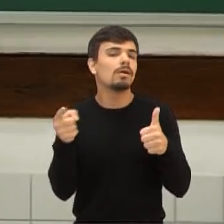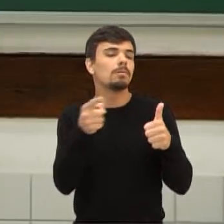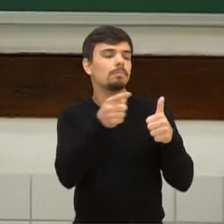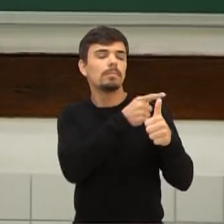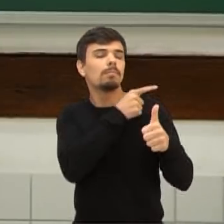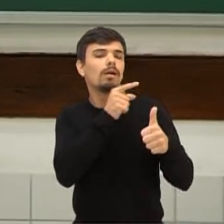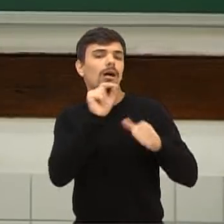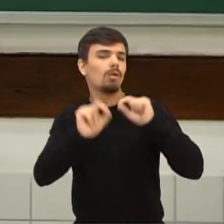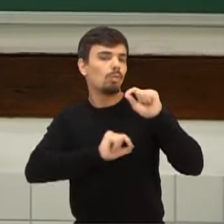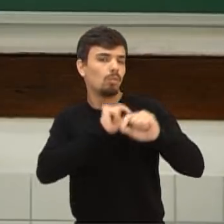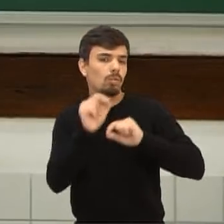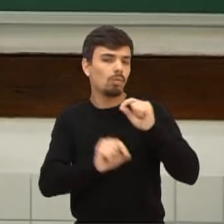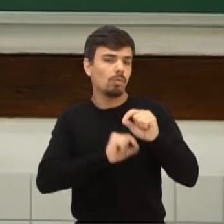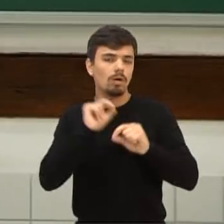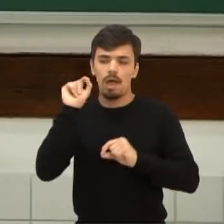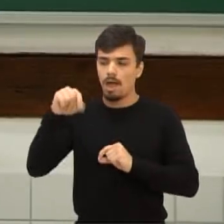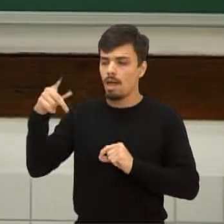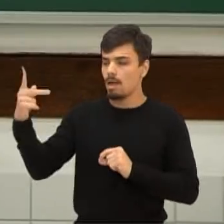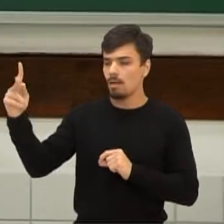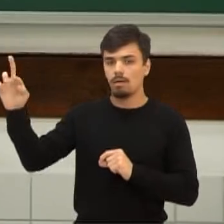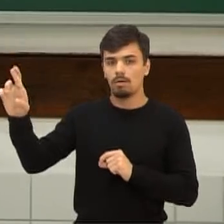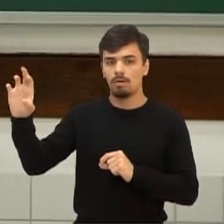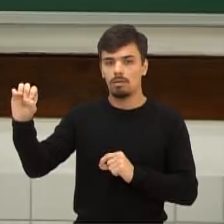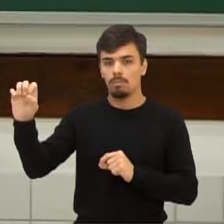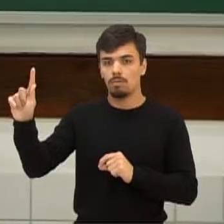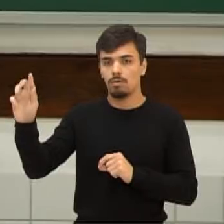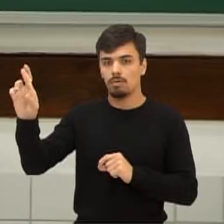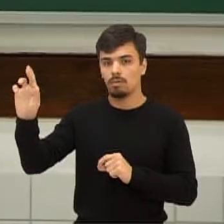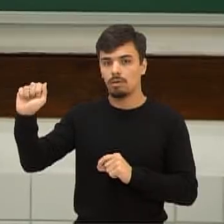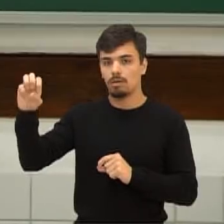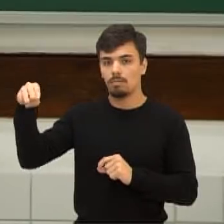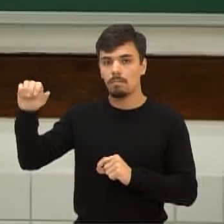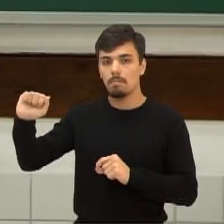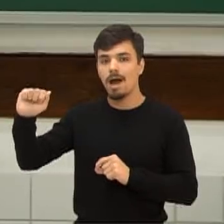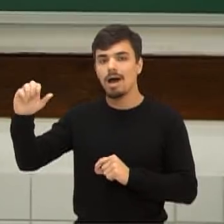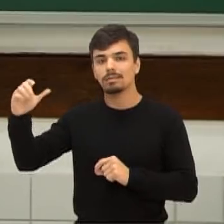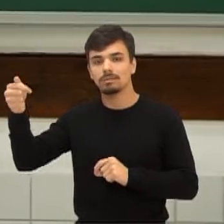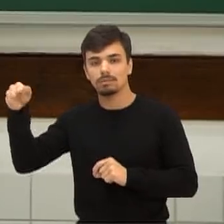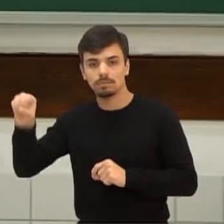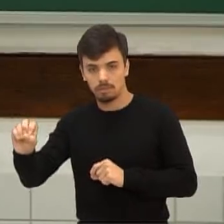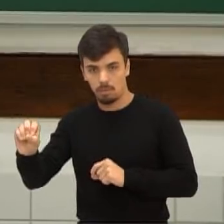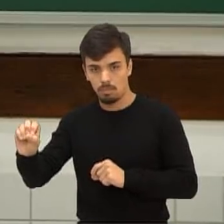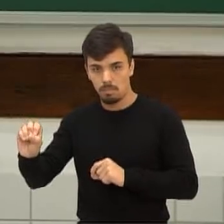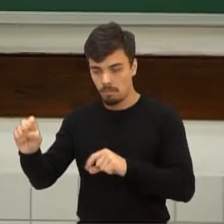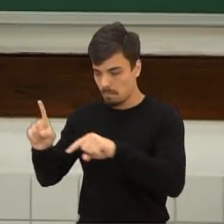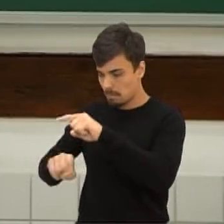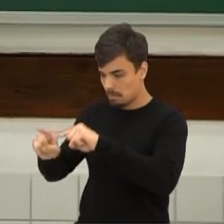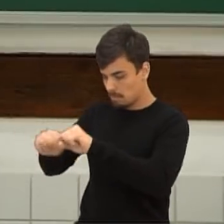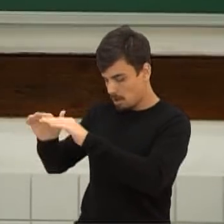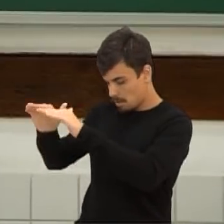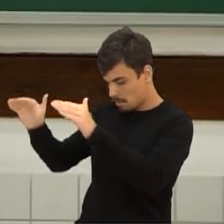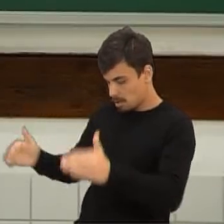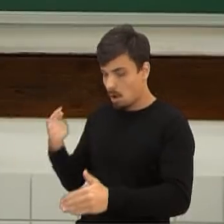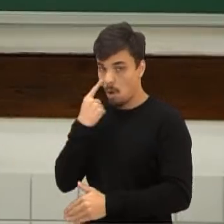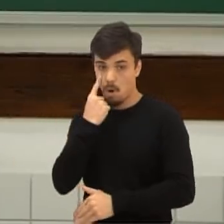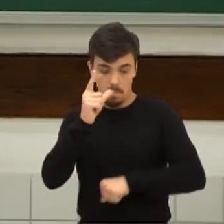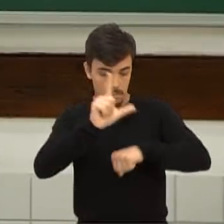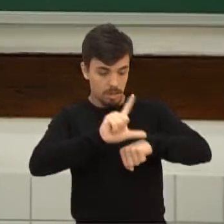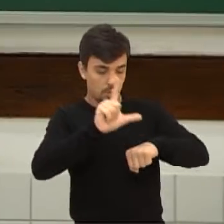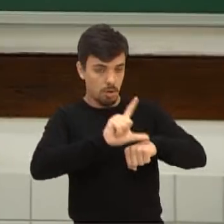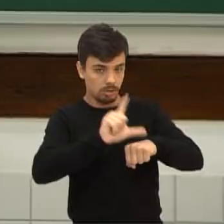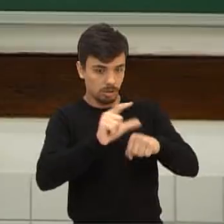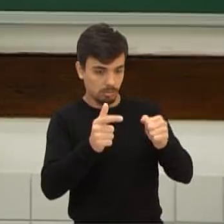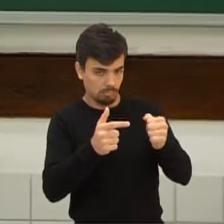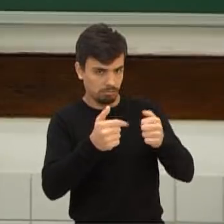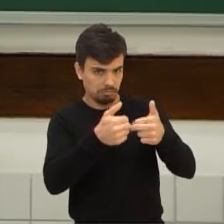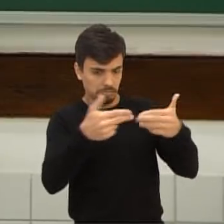Primeiramente, o que é uma programação em uma máquina? Então, nós temos lá uma loja de embalagens e para que a gente